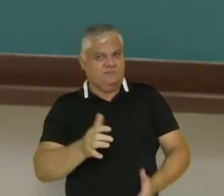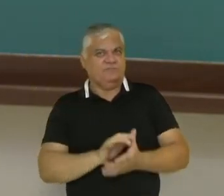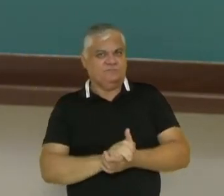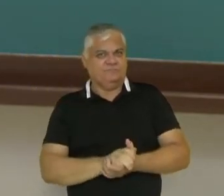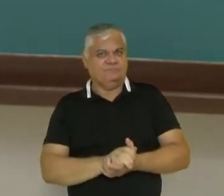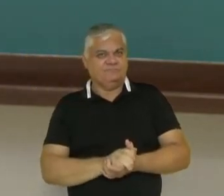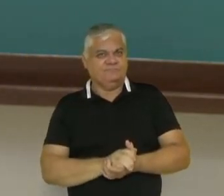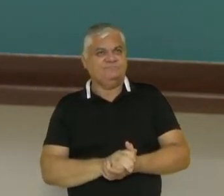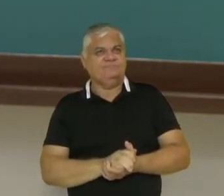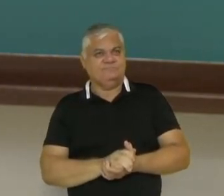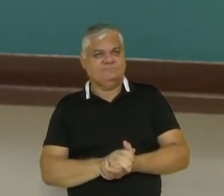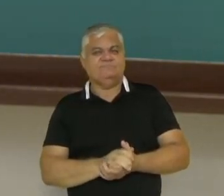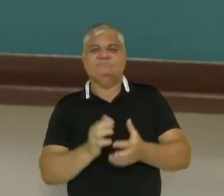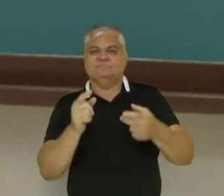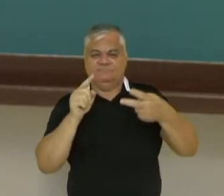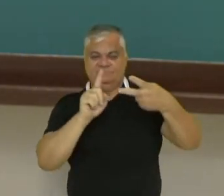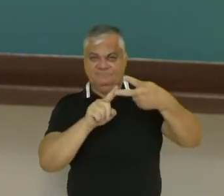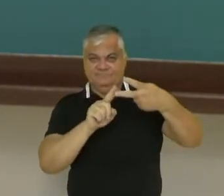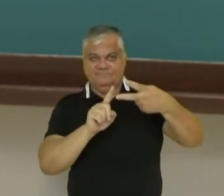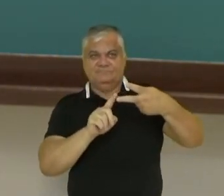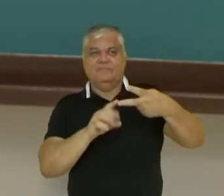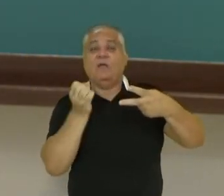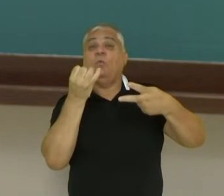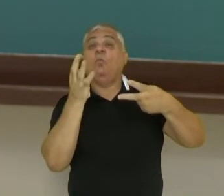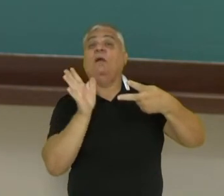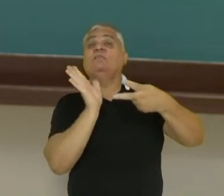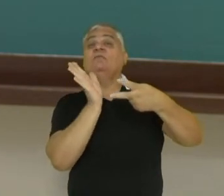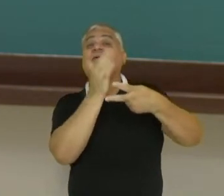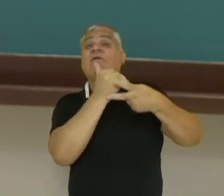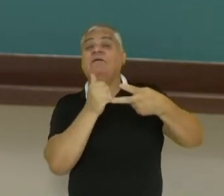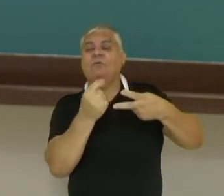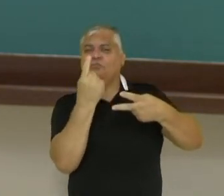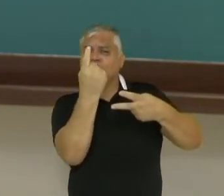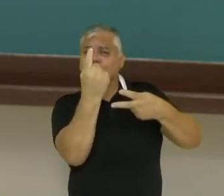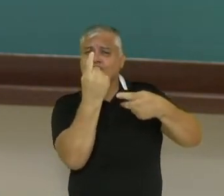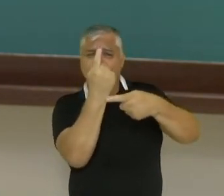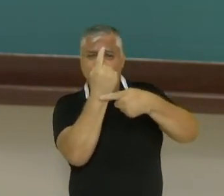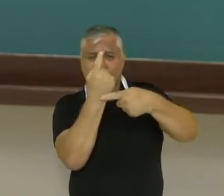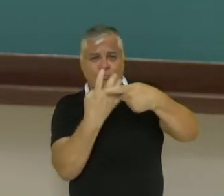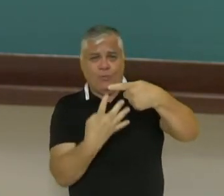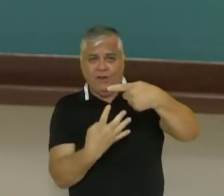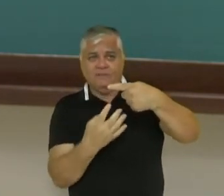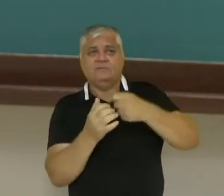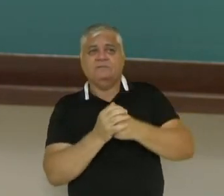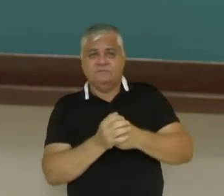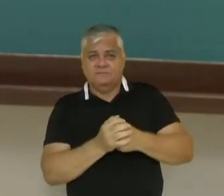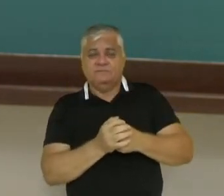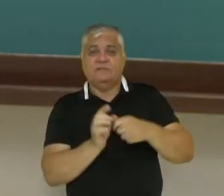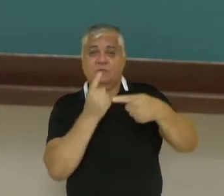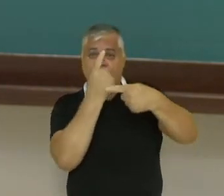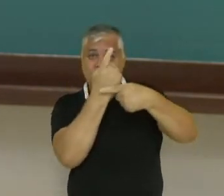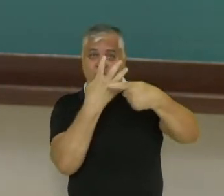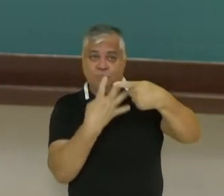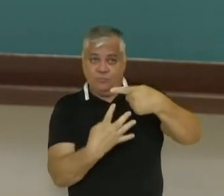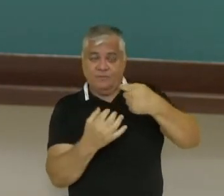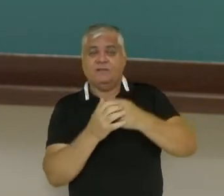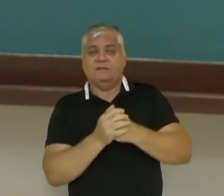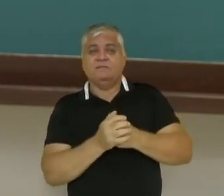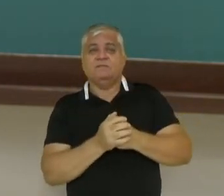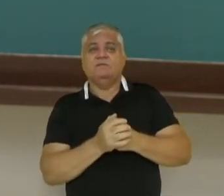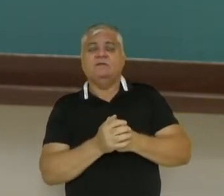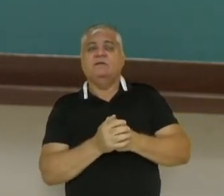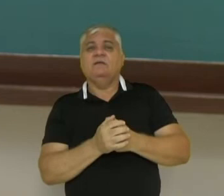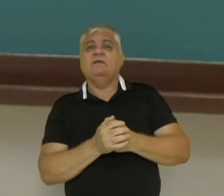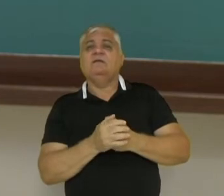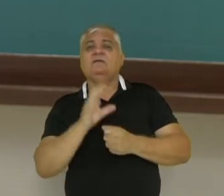62,5%. Segundo, quantos pedaços eu tenho pintado? 1 de 4. Então eu tenho 1/4. 1 dividido